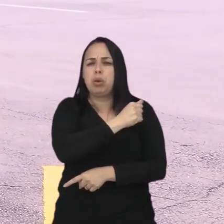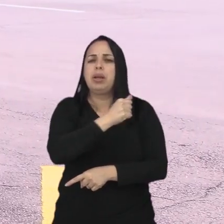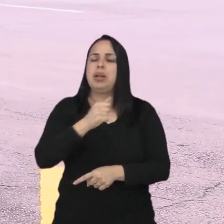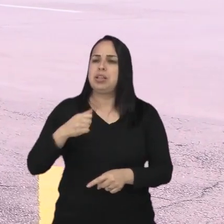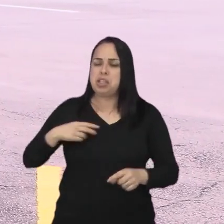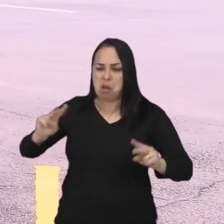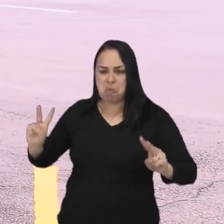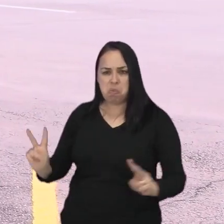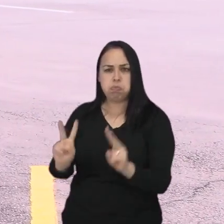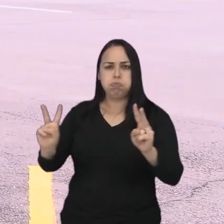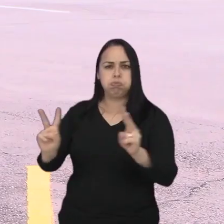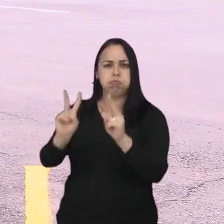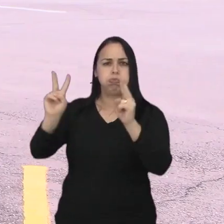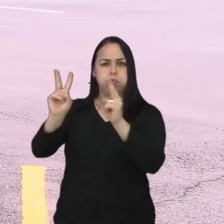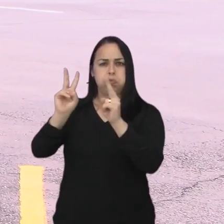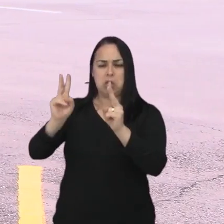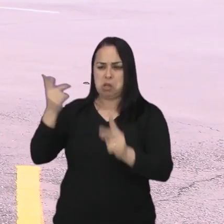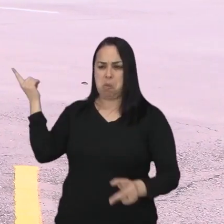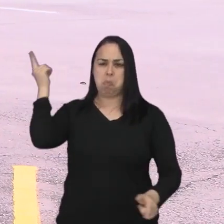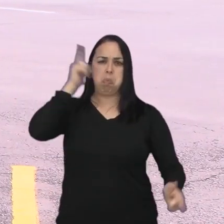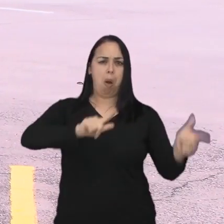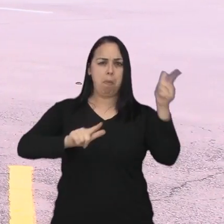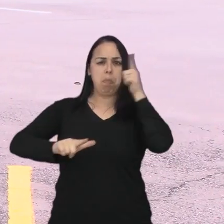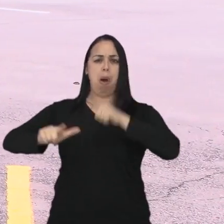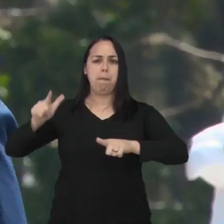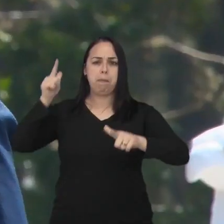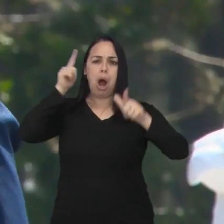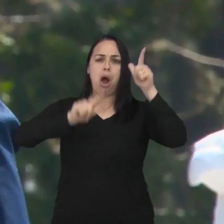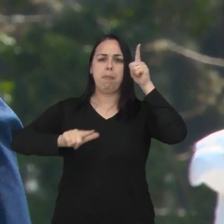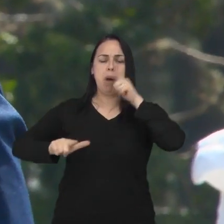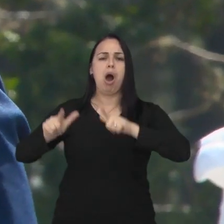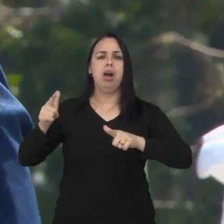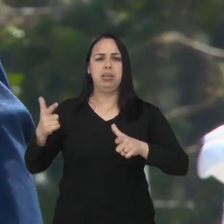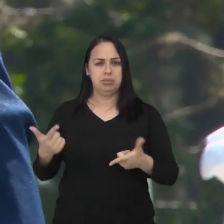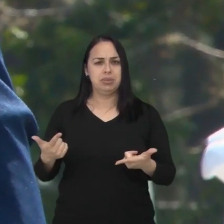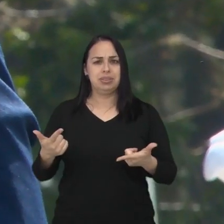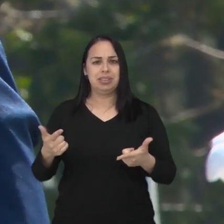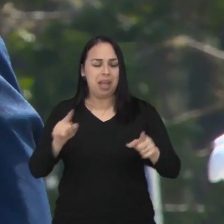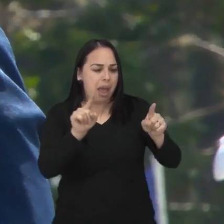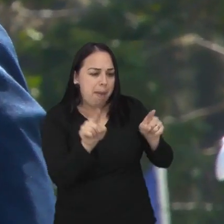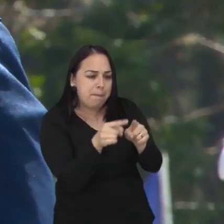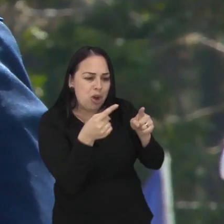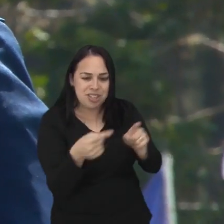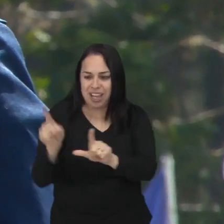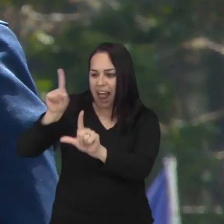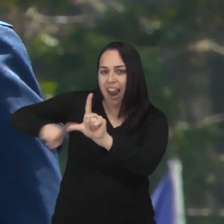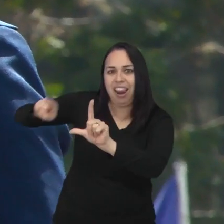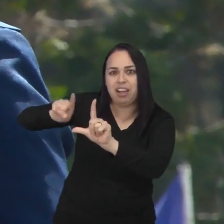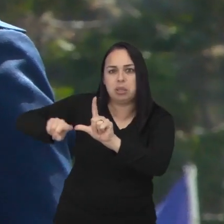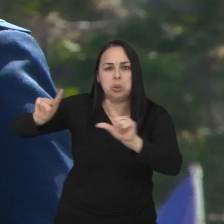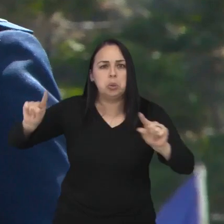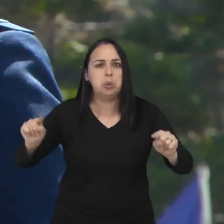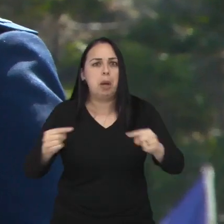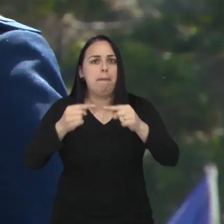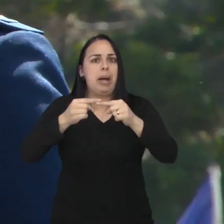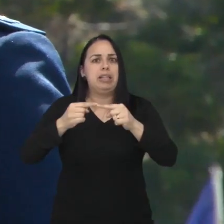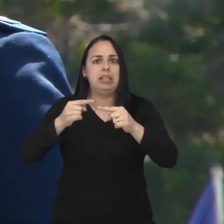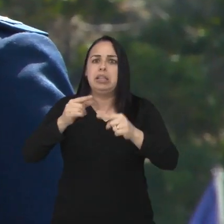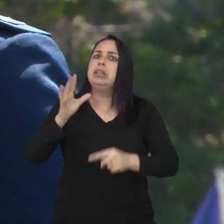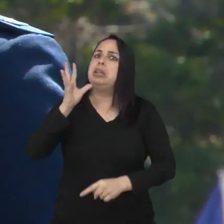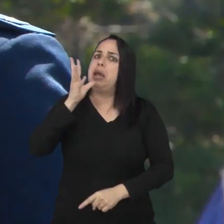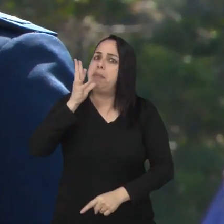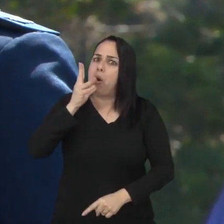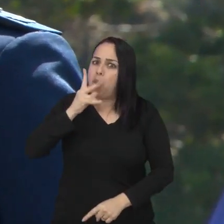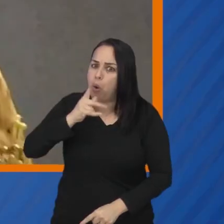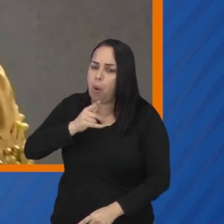hino de glória que narra passagens vitoriosas do Brasil. Um perfeito encontro entre música e letra, mas que demorou bastante tempo